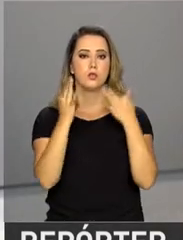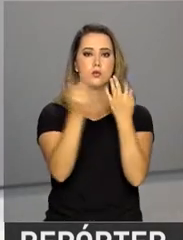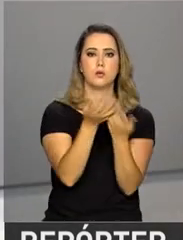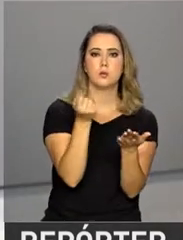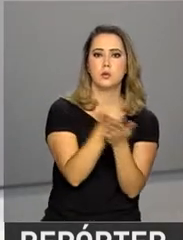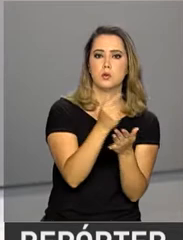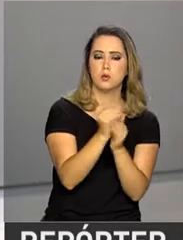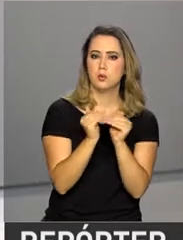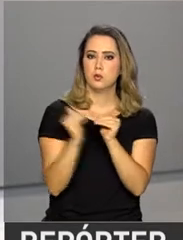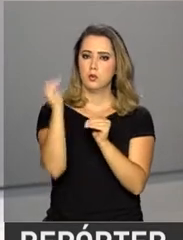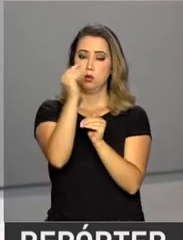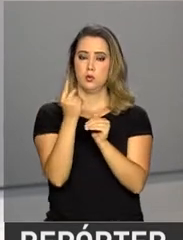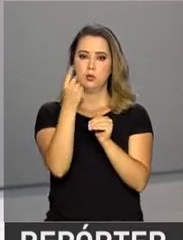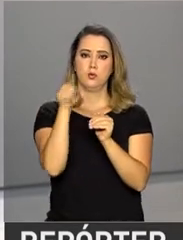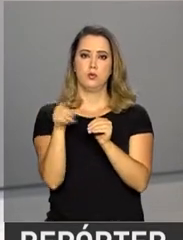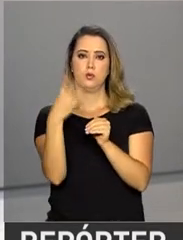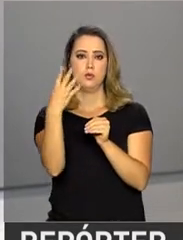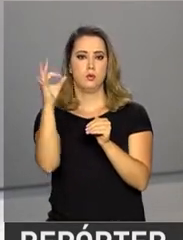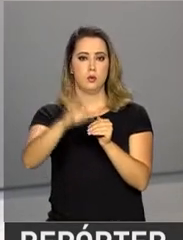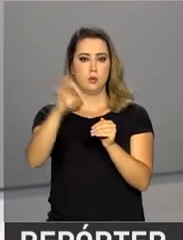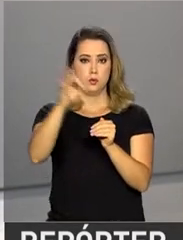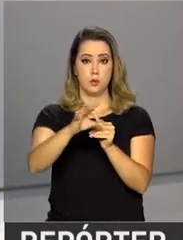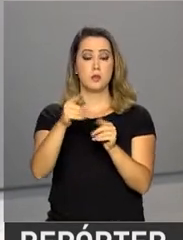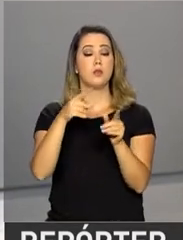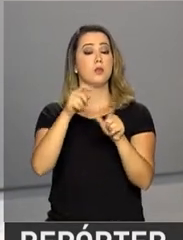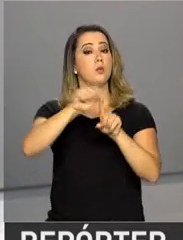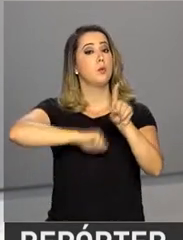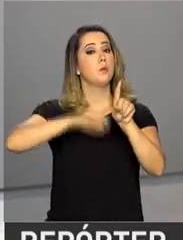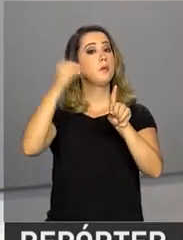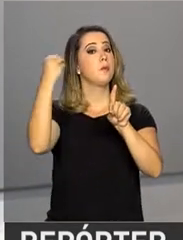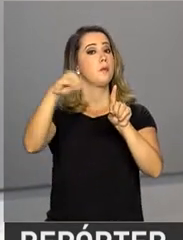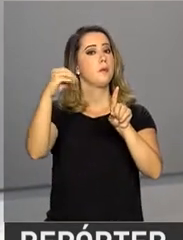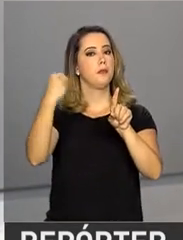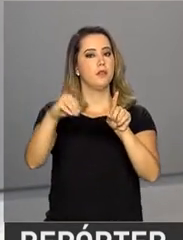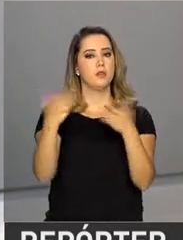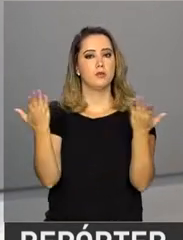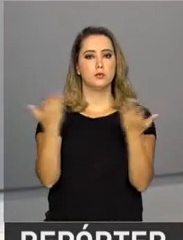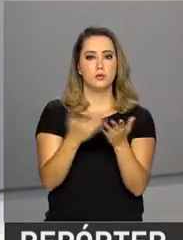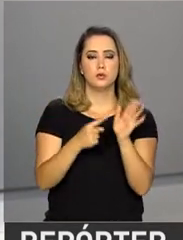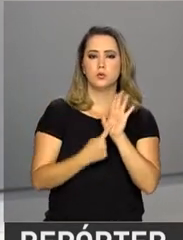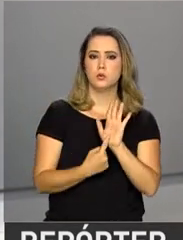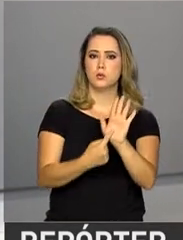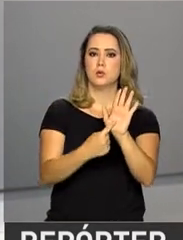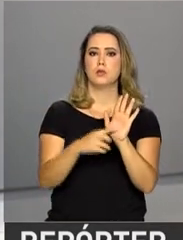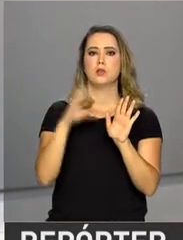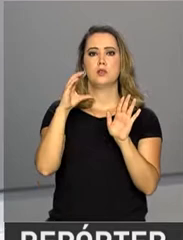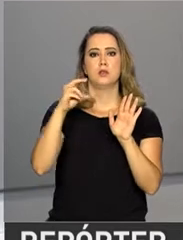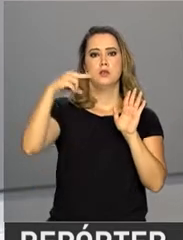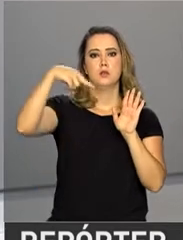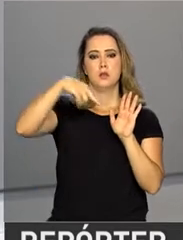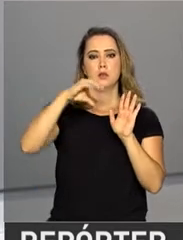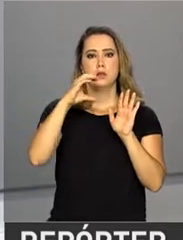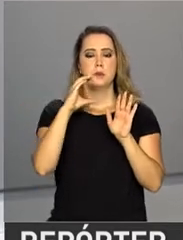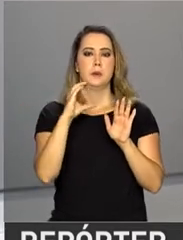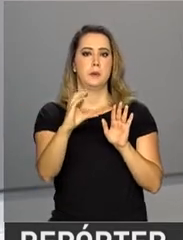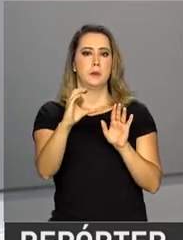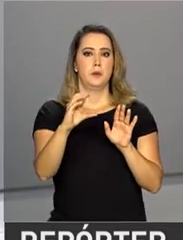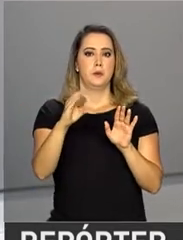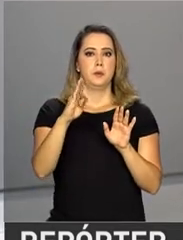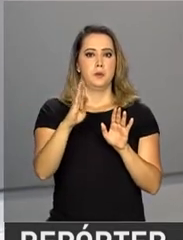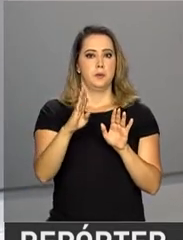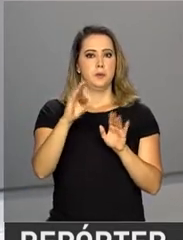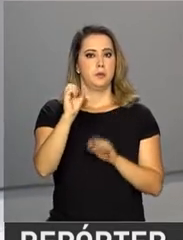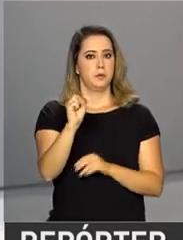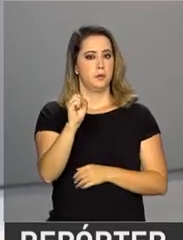de 1,4 por cento em outubro segundo apuração da confederação nacional de comércio de bens serviços e